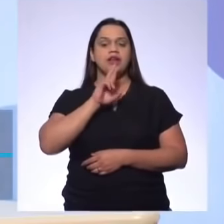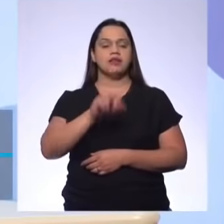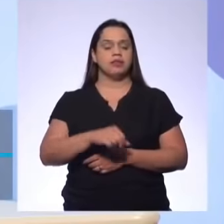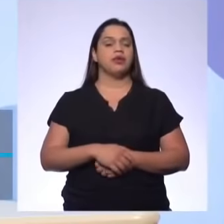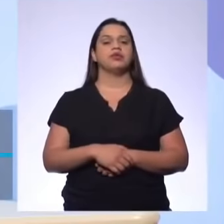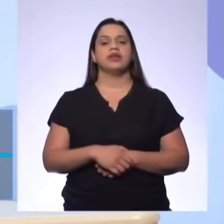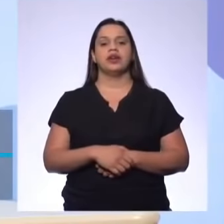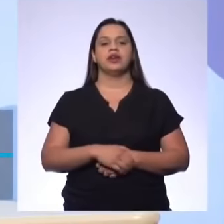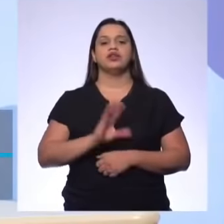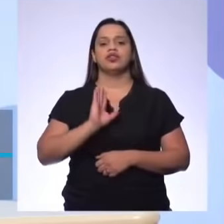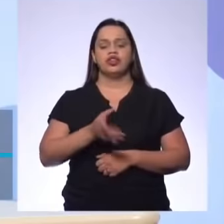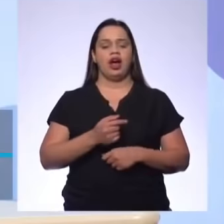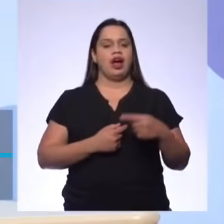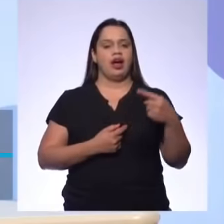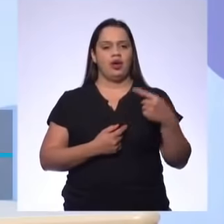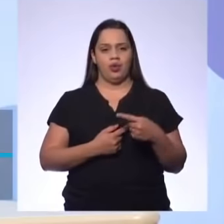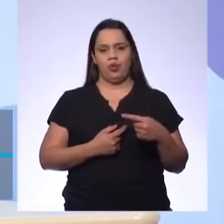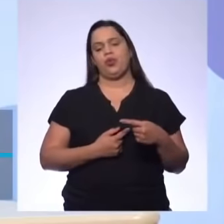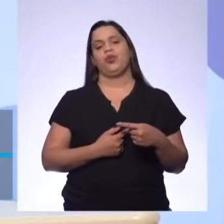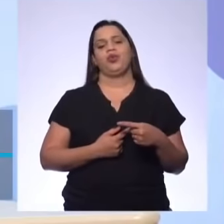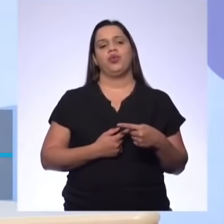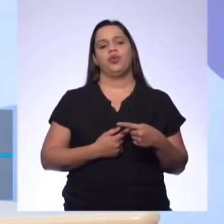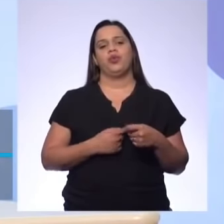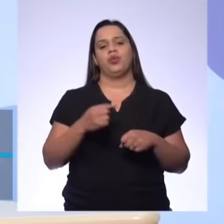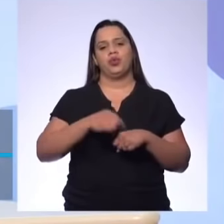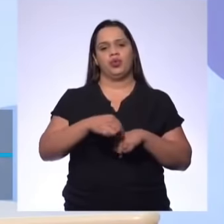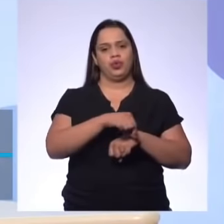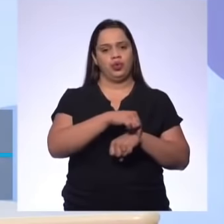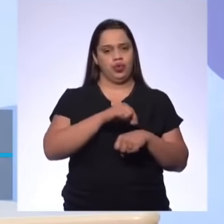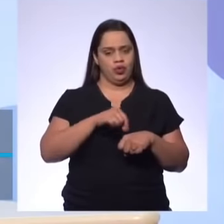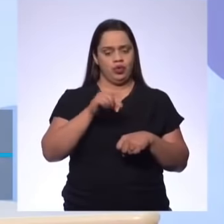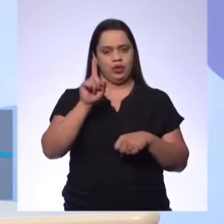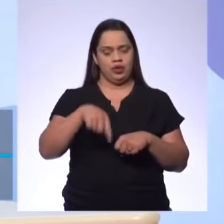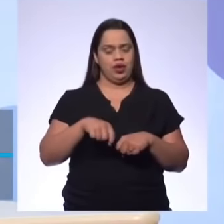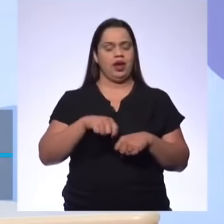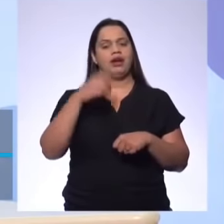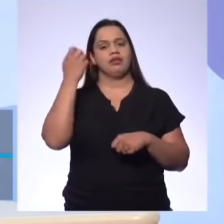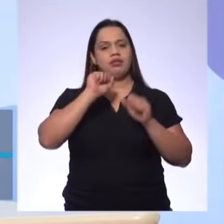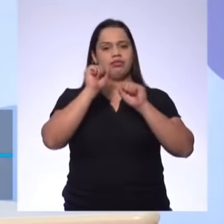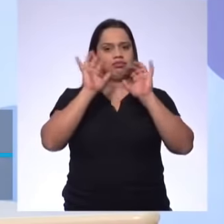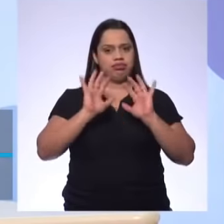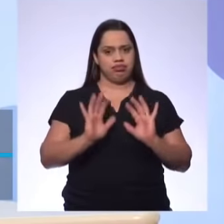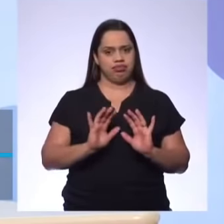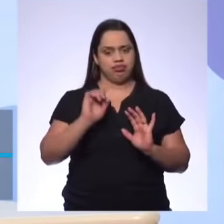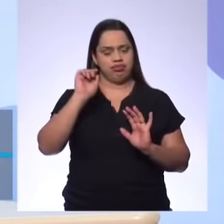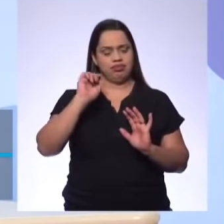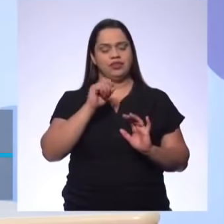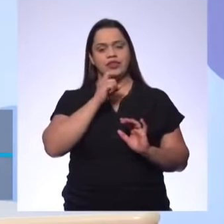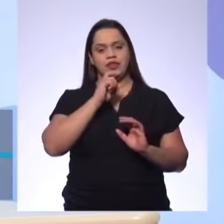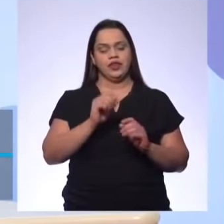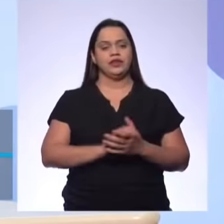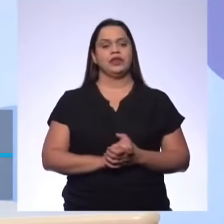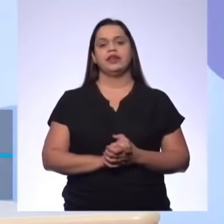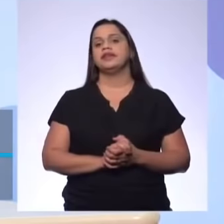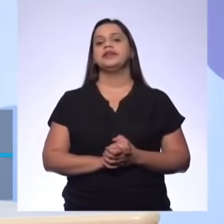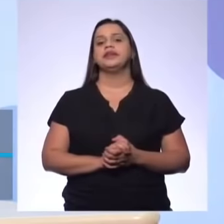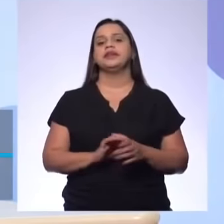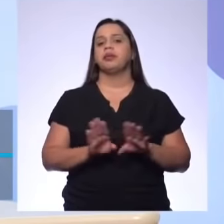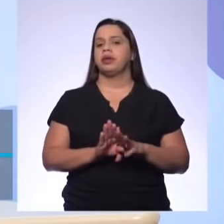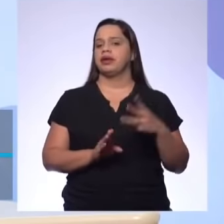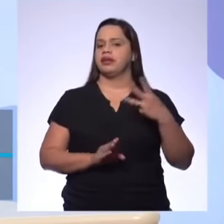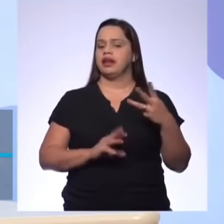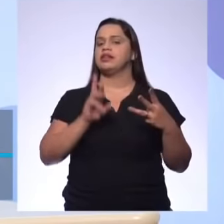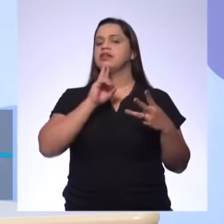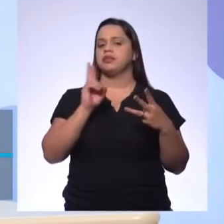em Harry trás da Joaninha né a 22 Snow Burger falou Land rovers na mostre de